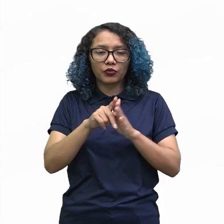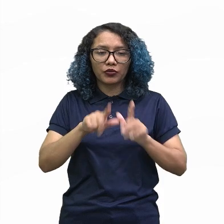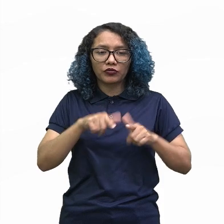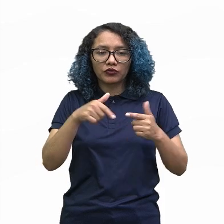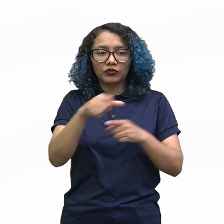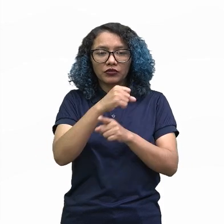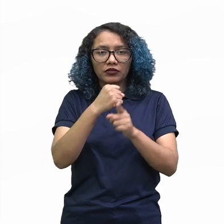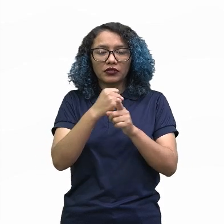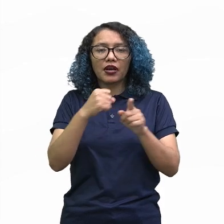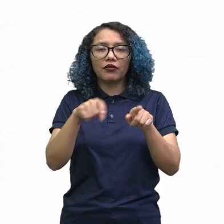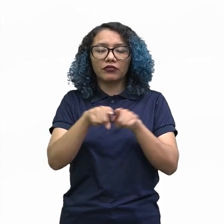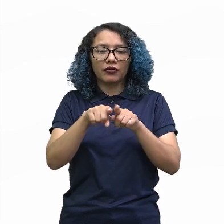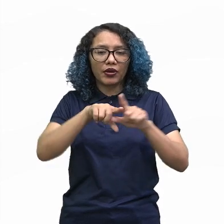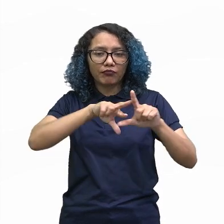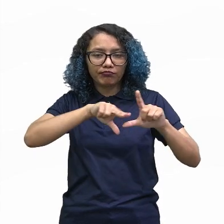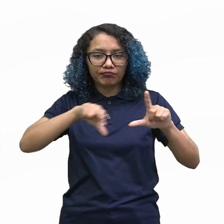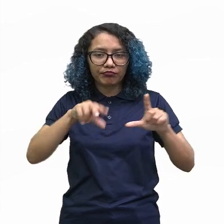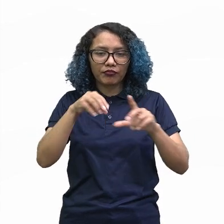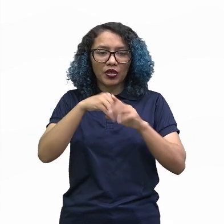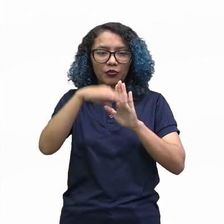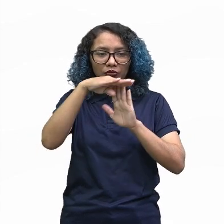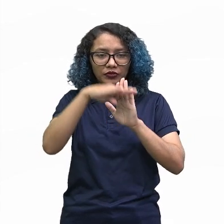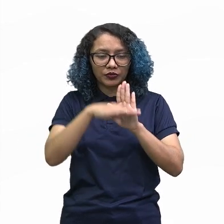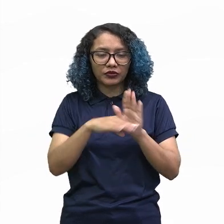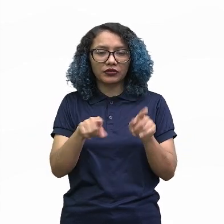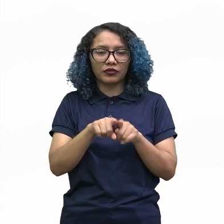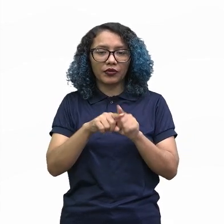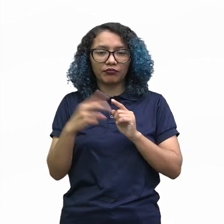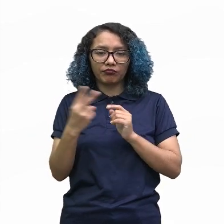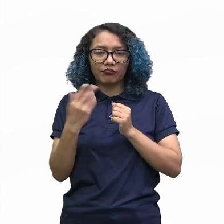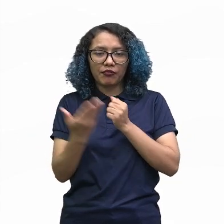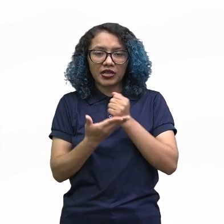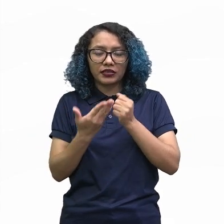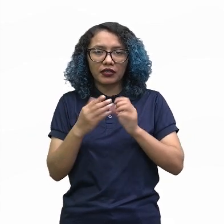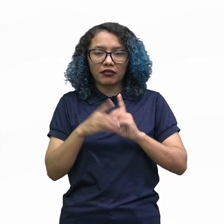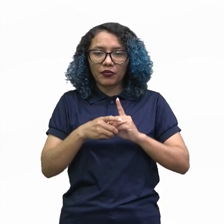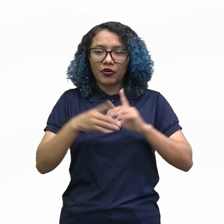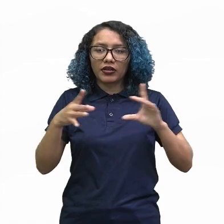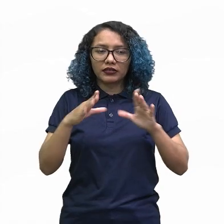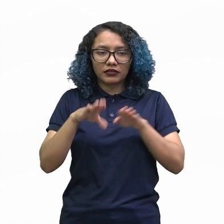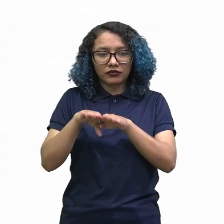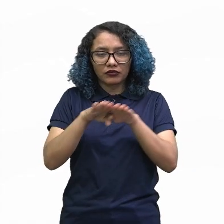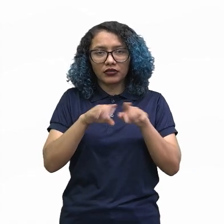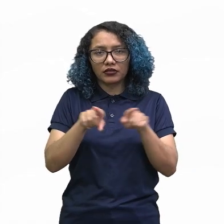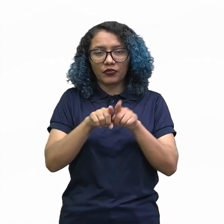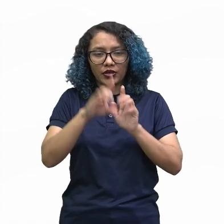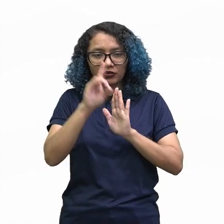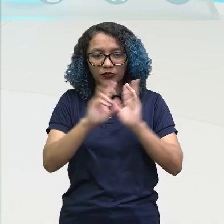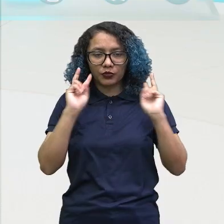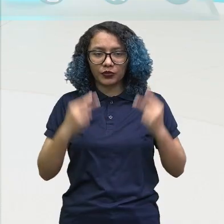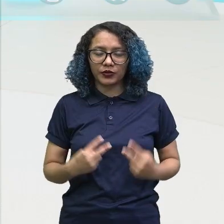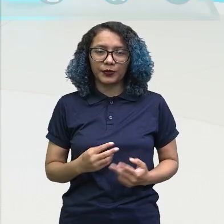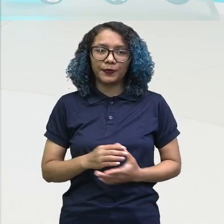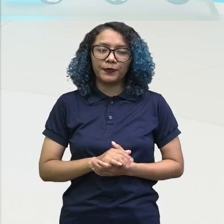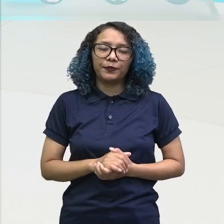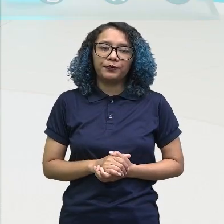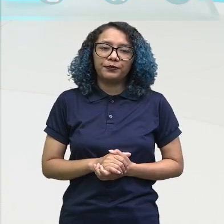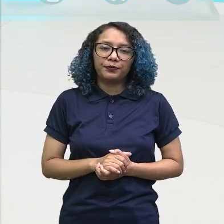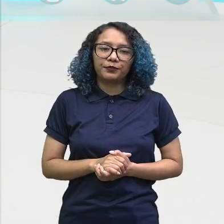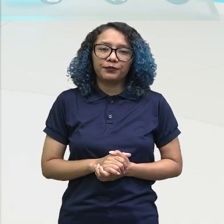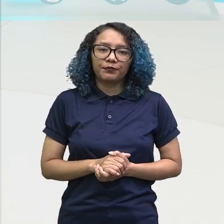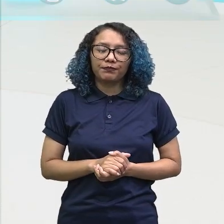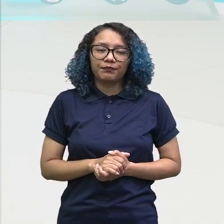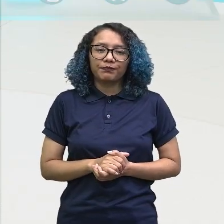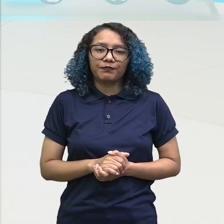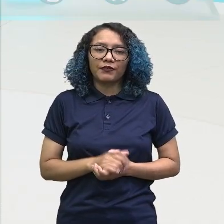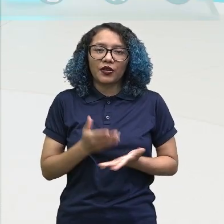nas mídias, dentro de princípios e valores fundamentados na democracia, na igualdade e nos direitos humanos.